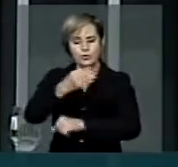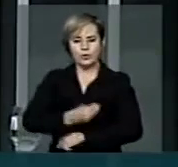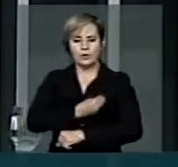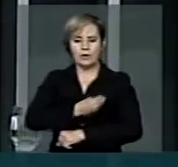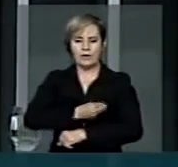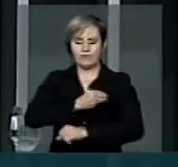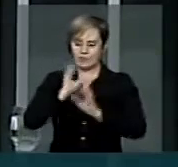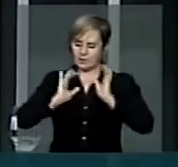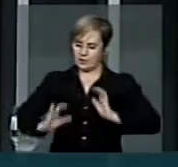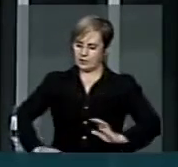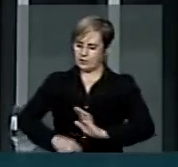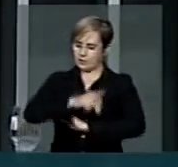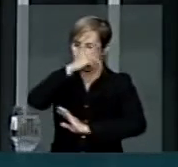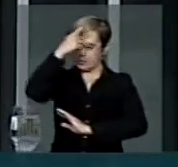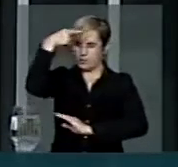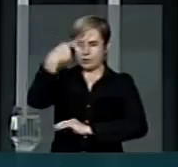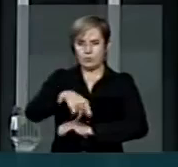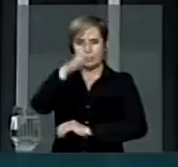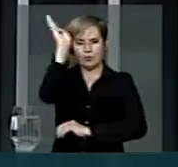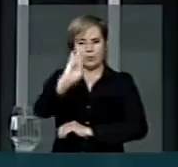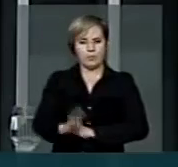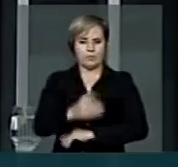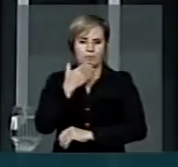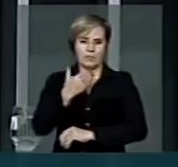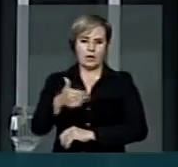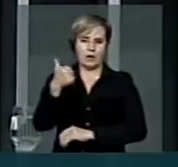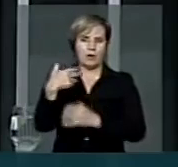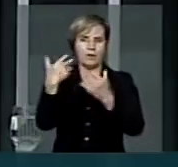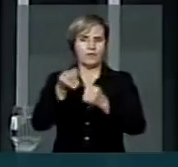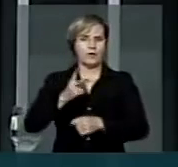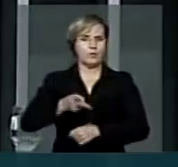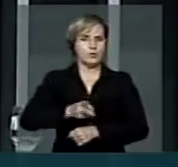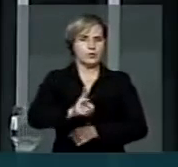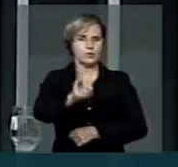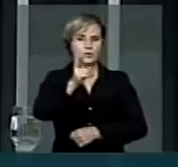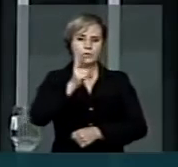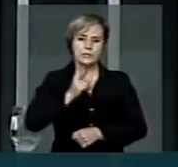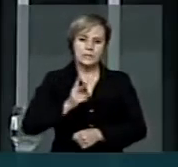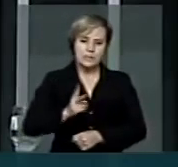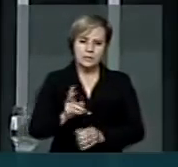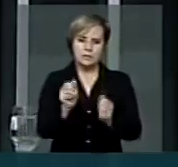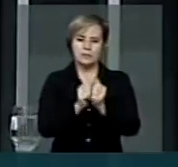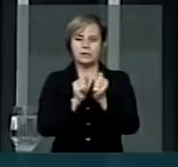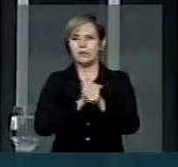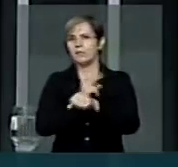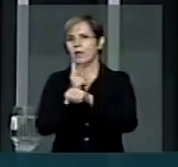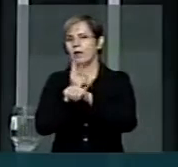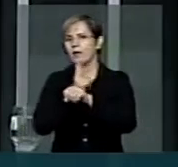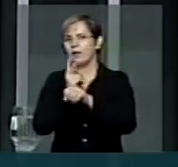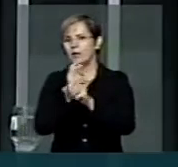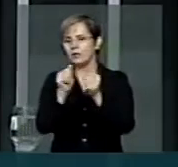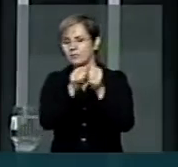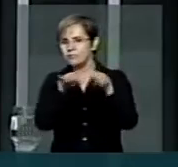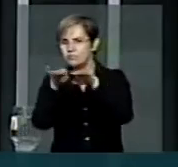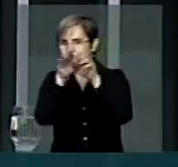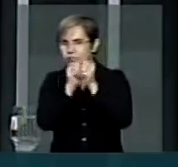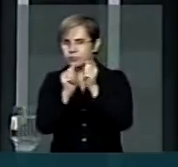brasileiros para melhor. E vamos seguir em frente, sempre com a máxima propugnada por Lula